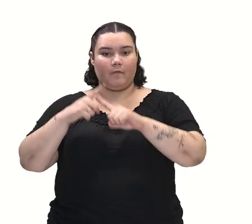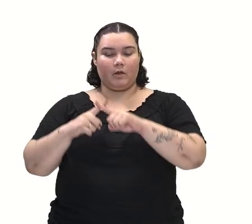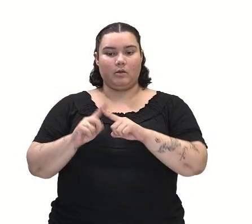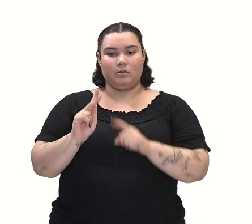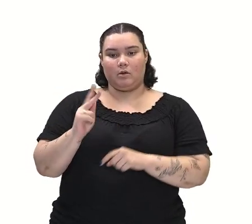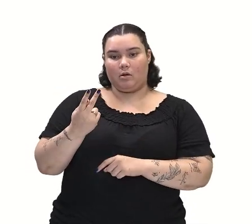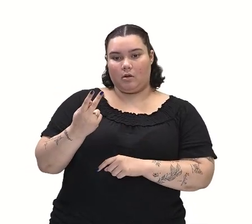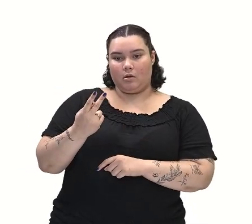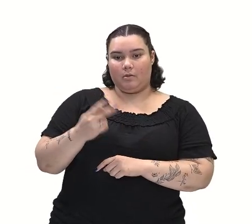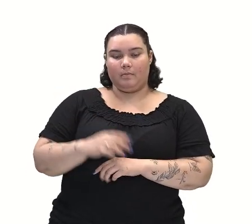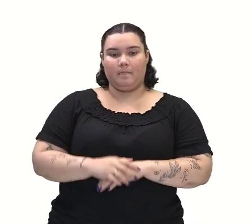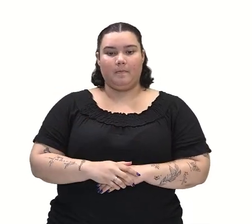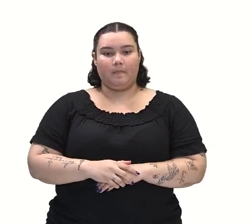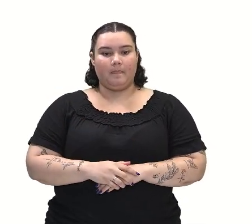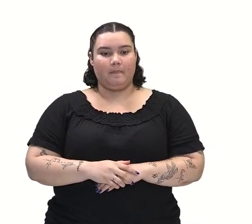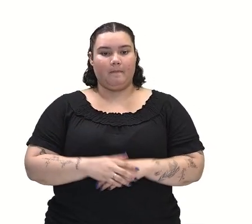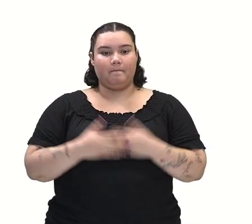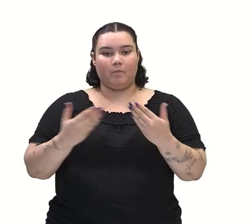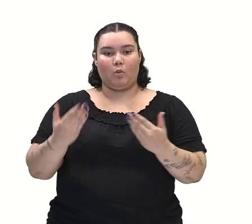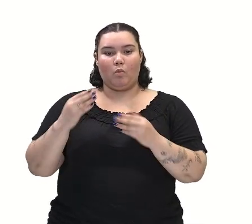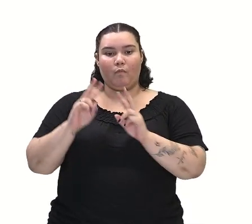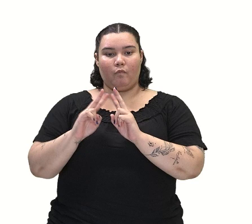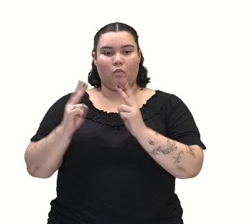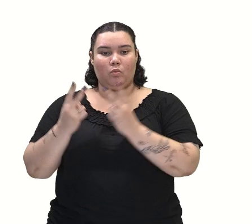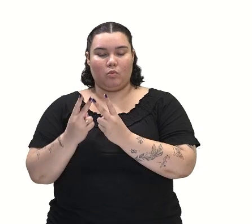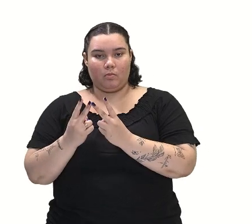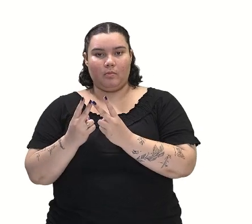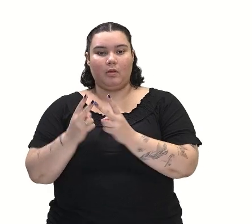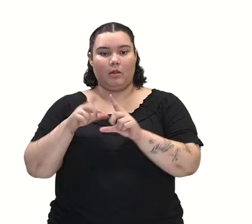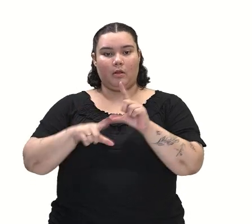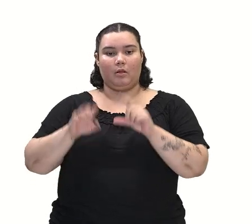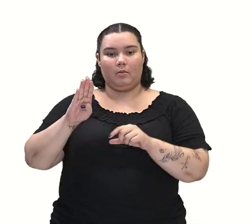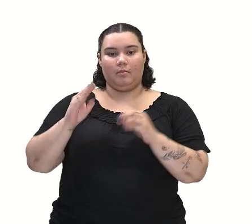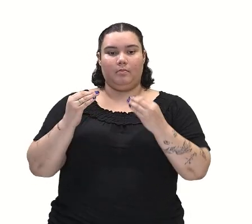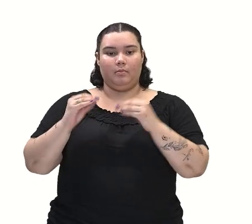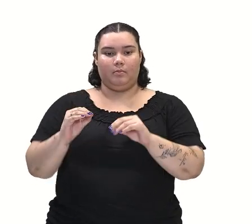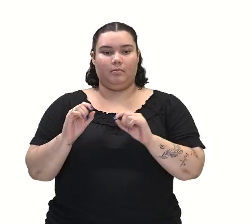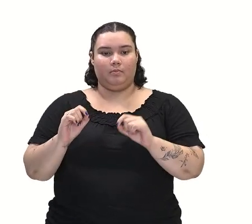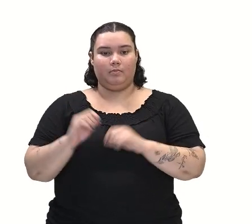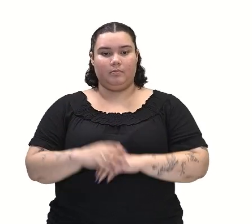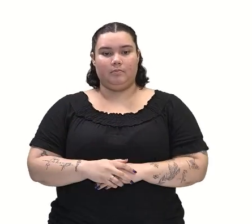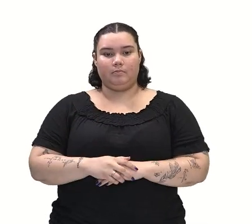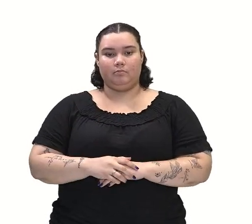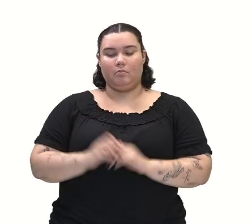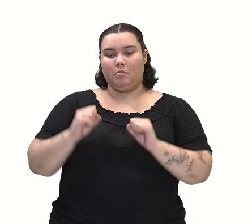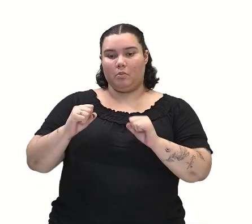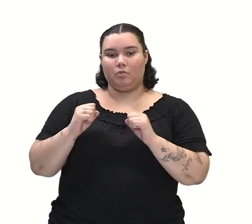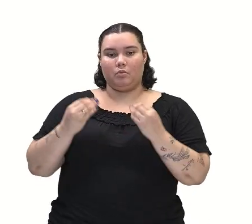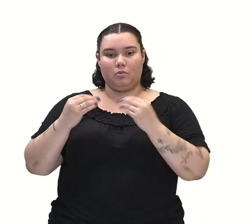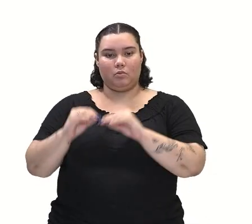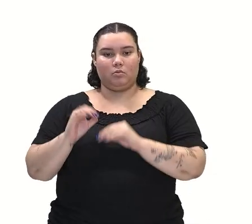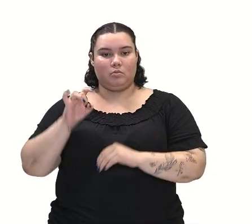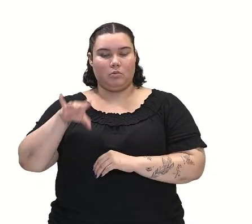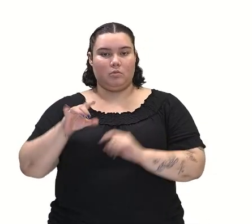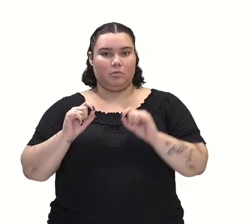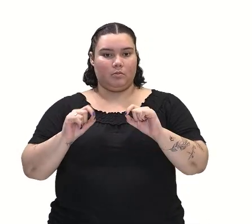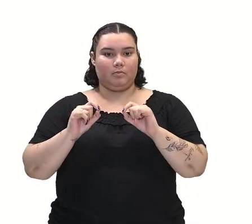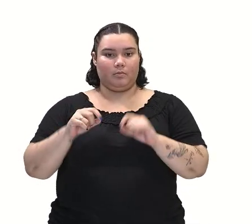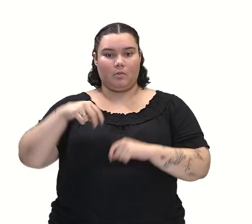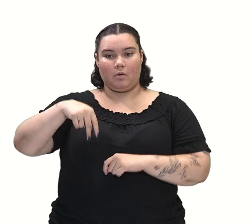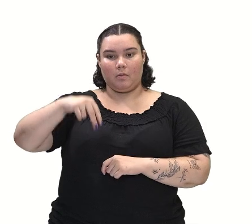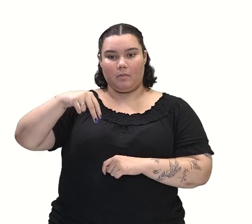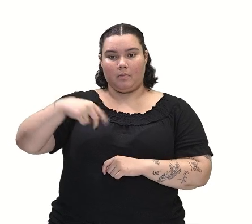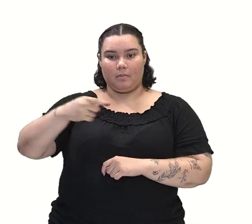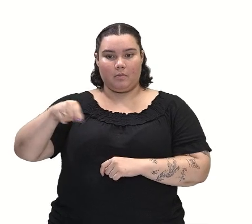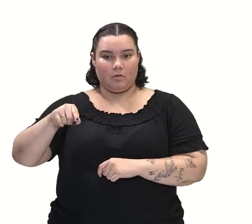h. Né? Então, o volume nessa letra B vai ser, eu posso só colocar aqui o π,